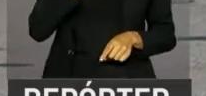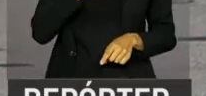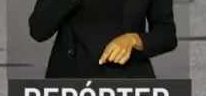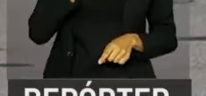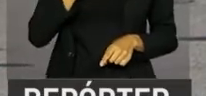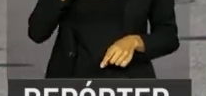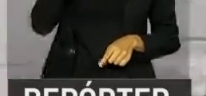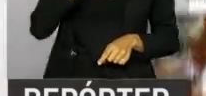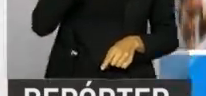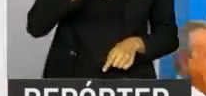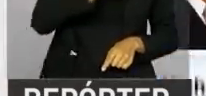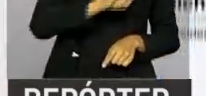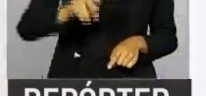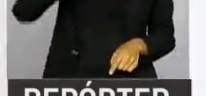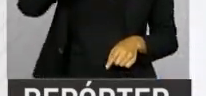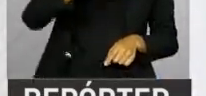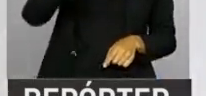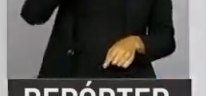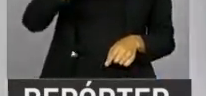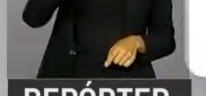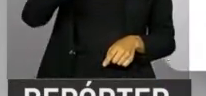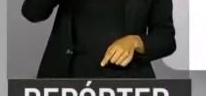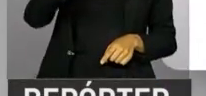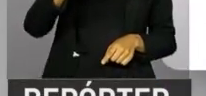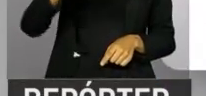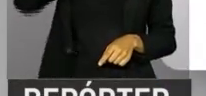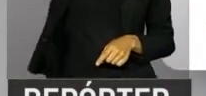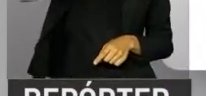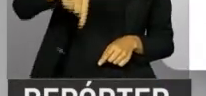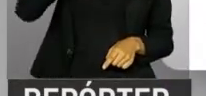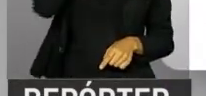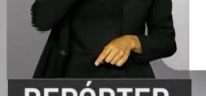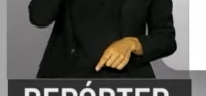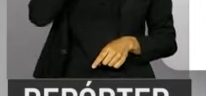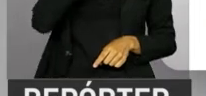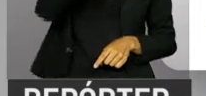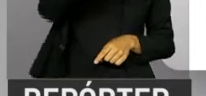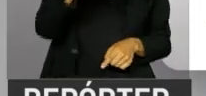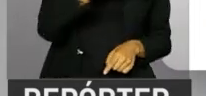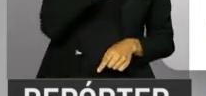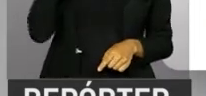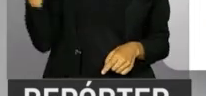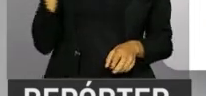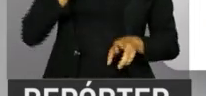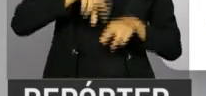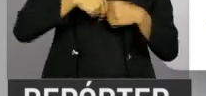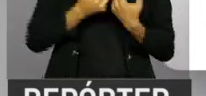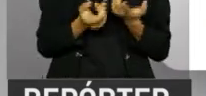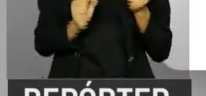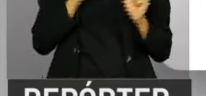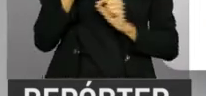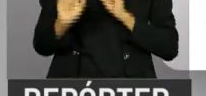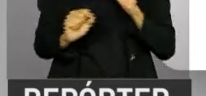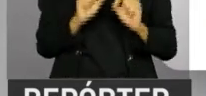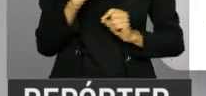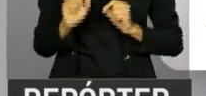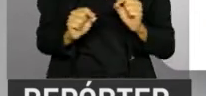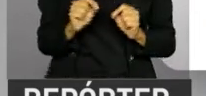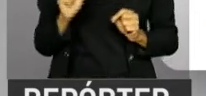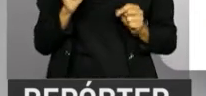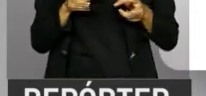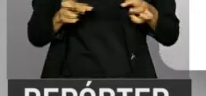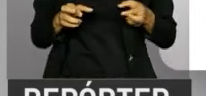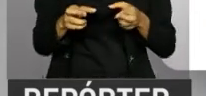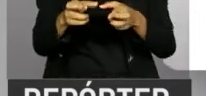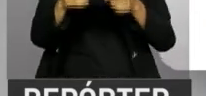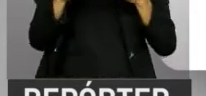lúcia flecha de lima que faleceu neste domingo em função de complicações provocadas por um câncer